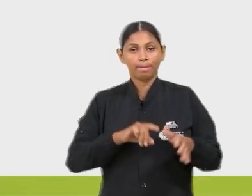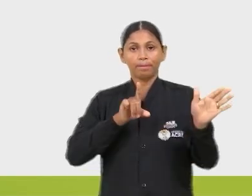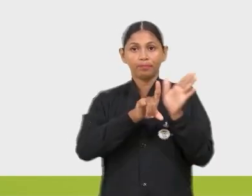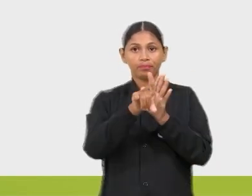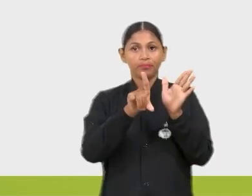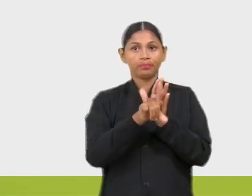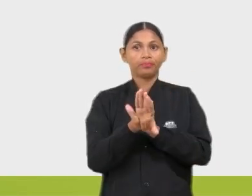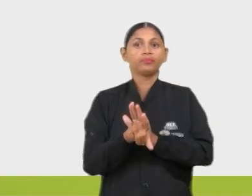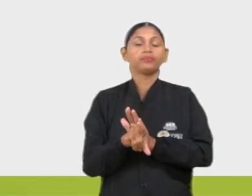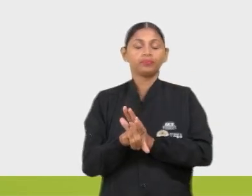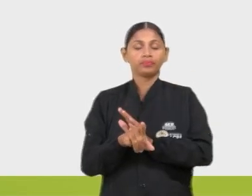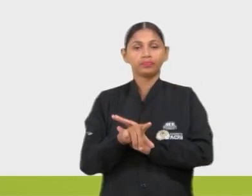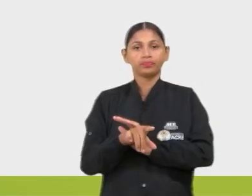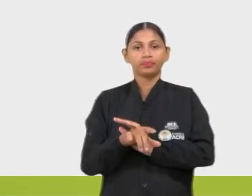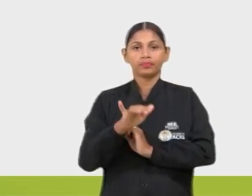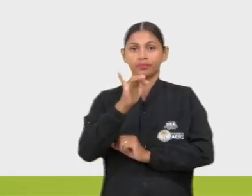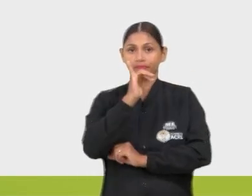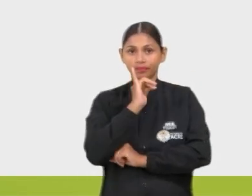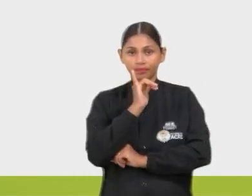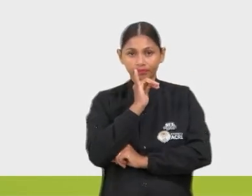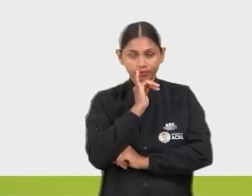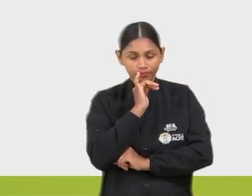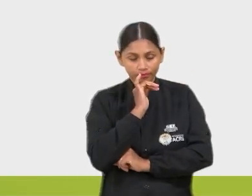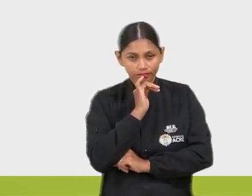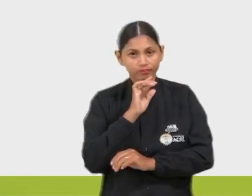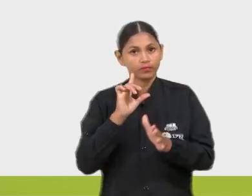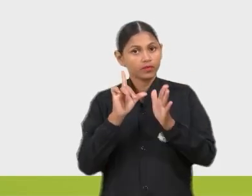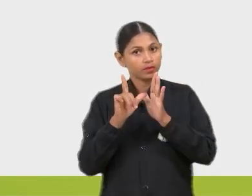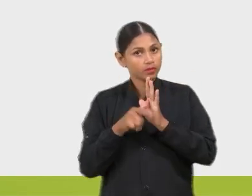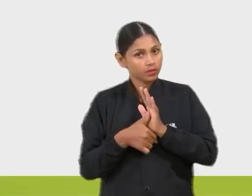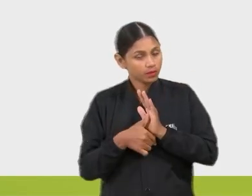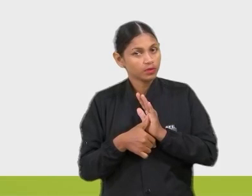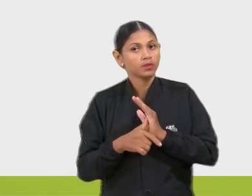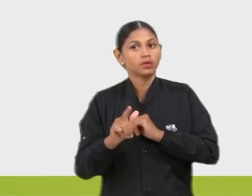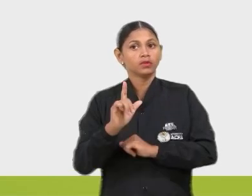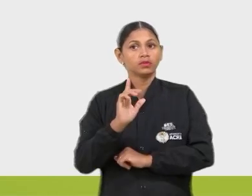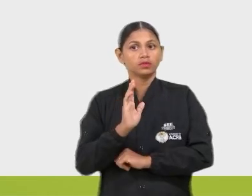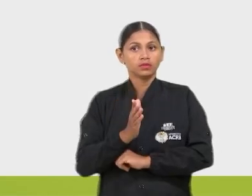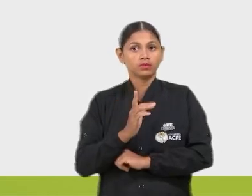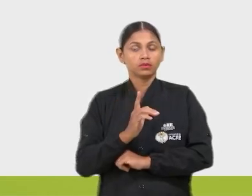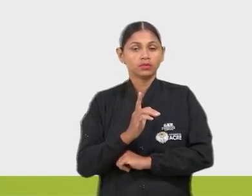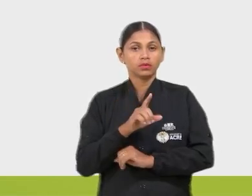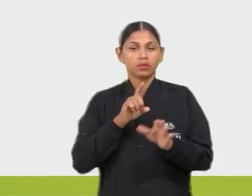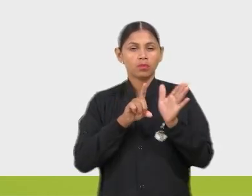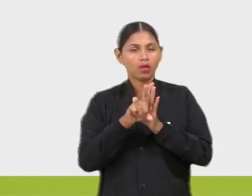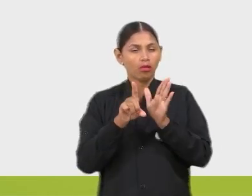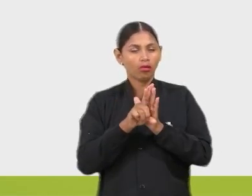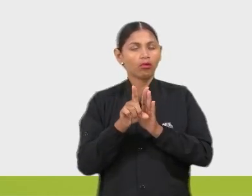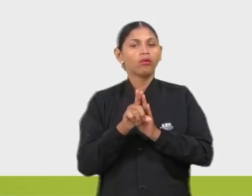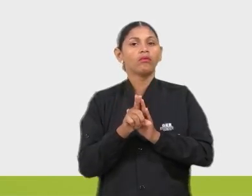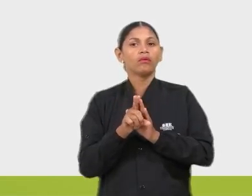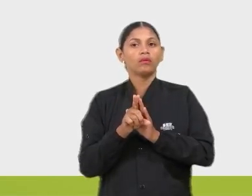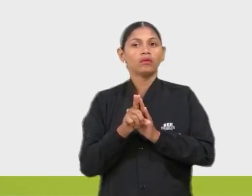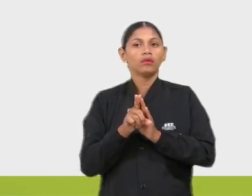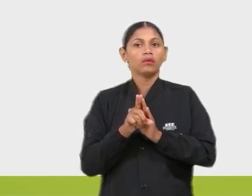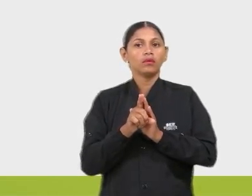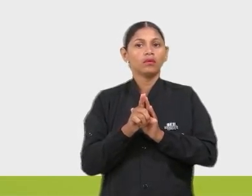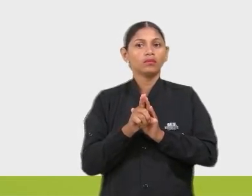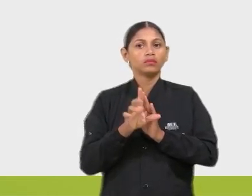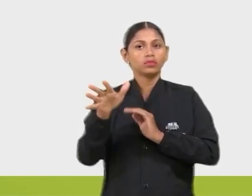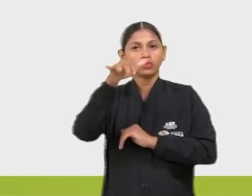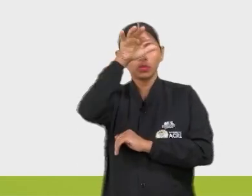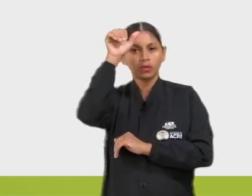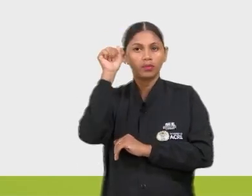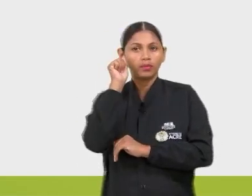questão é um exemplo, eu trouxe um exemplo, depois de cair em outra questão de Enem, para você entender como é que ela aparece, né? O prefeito de uma cidade